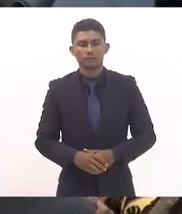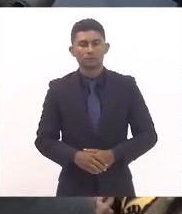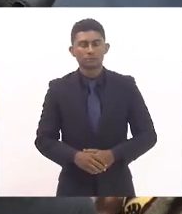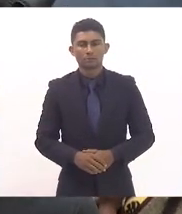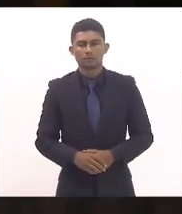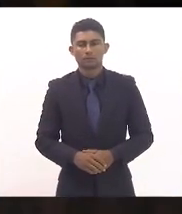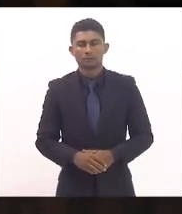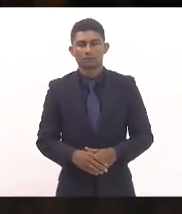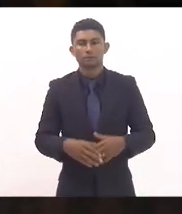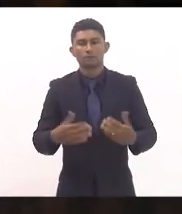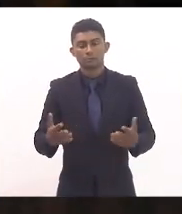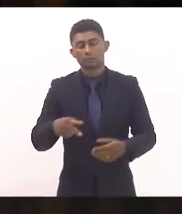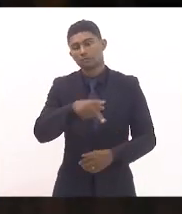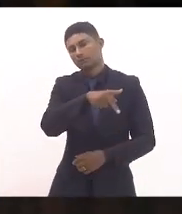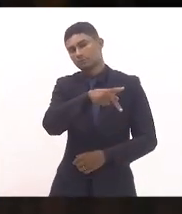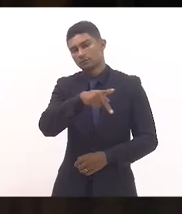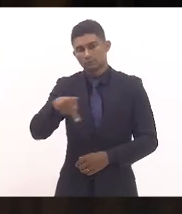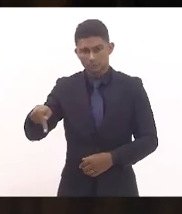Presidência...